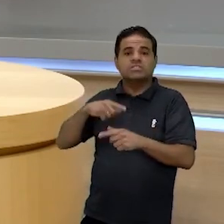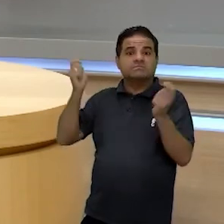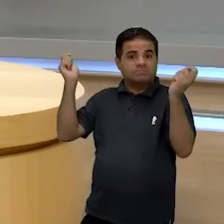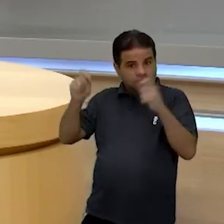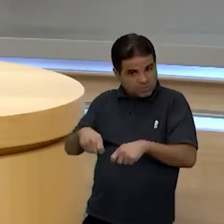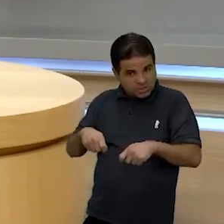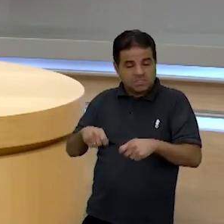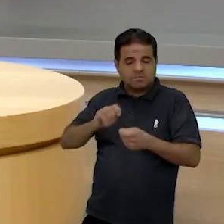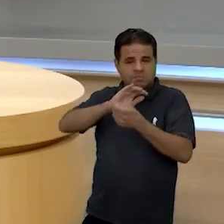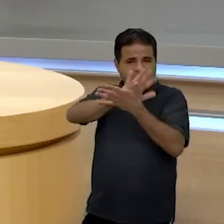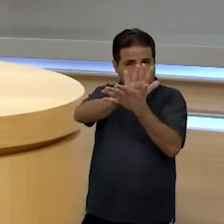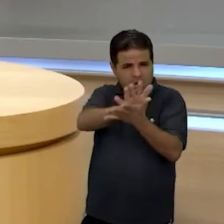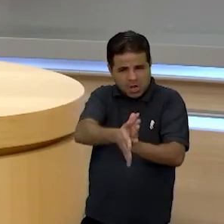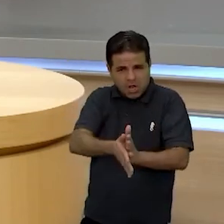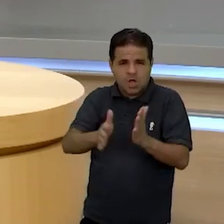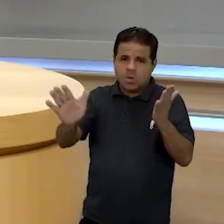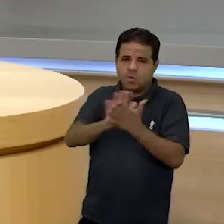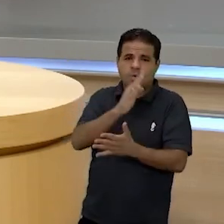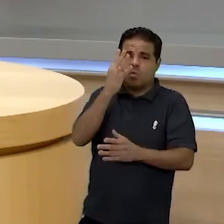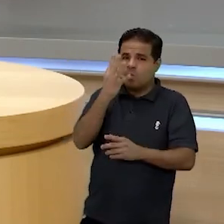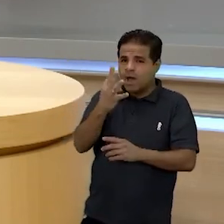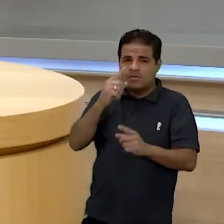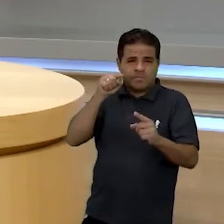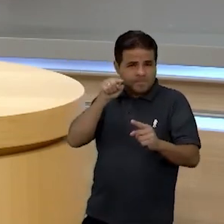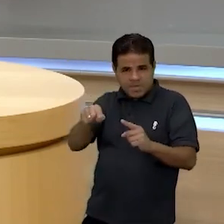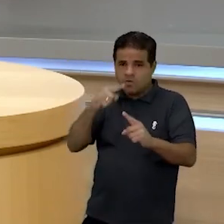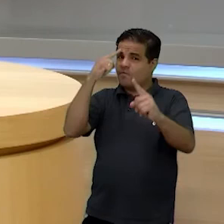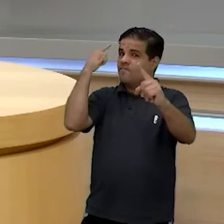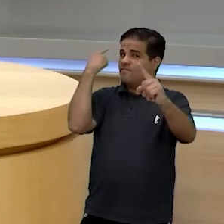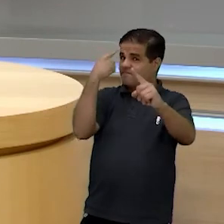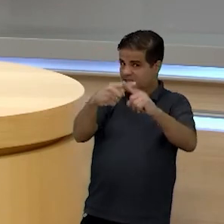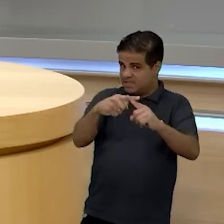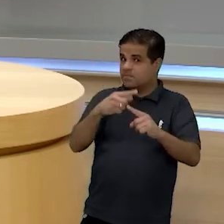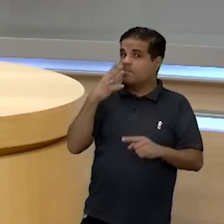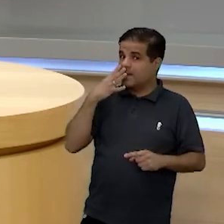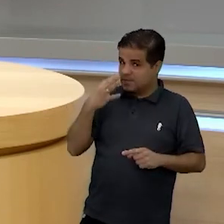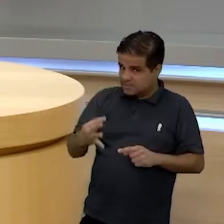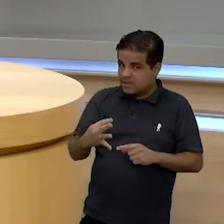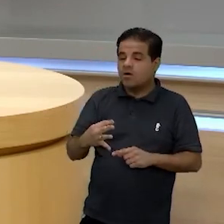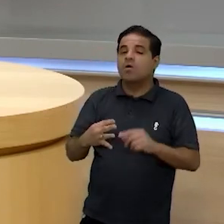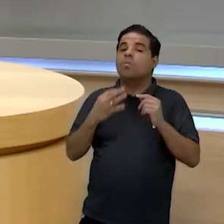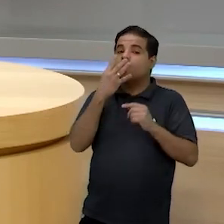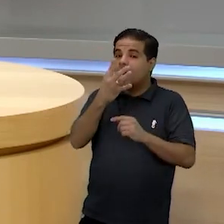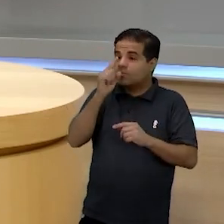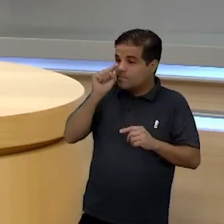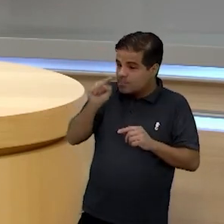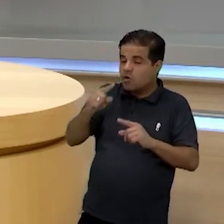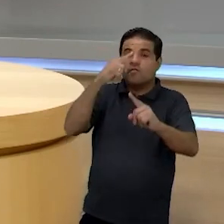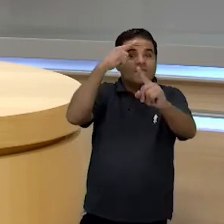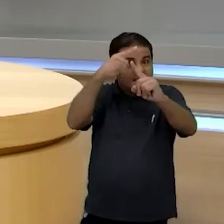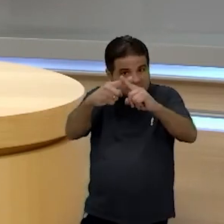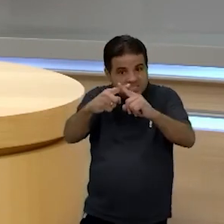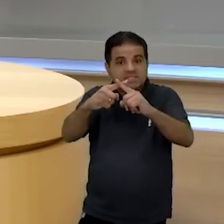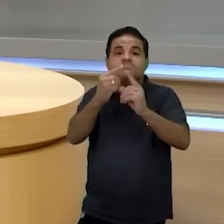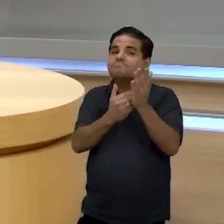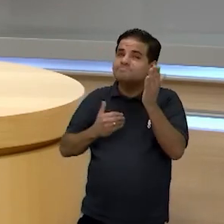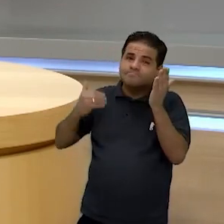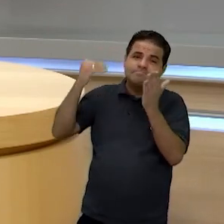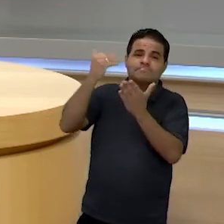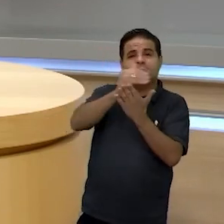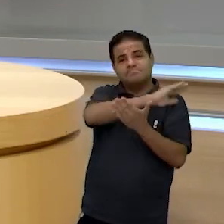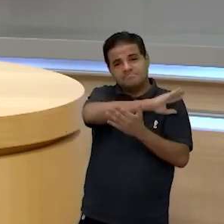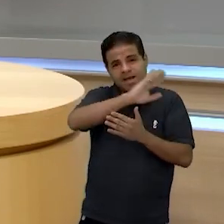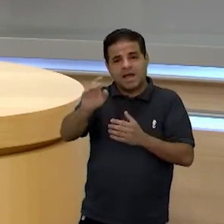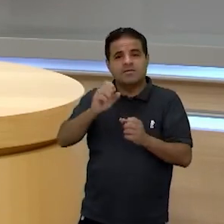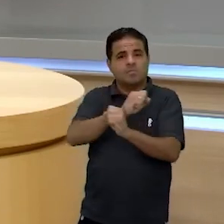poder de destruição 4.000 vezes, presta atenção nisso, 4.000 vezes maior do que